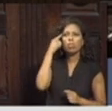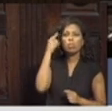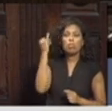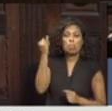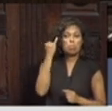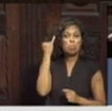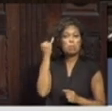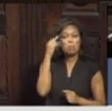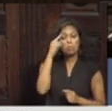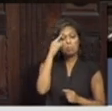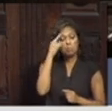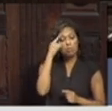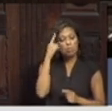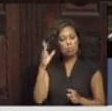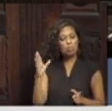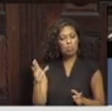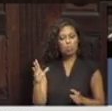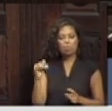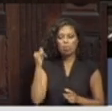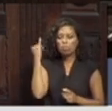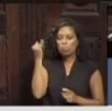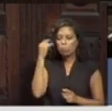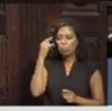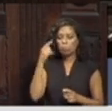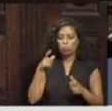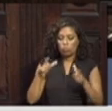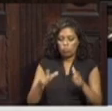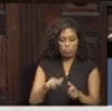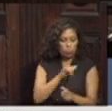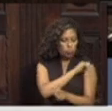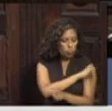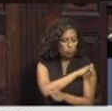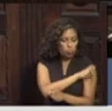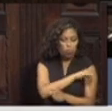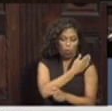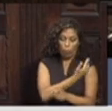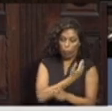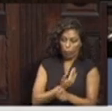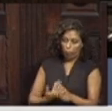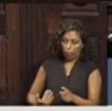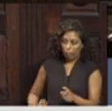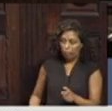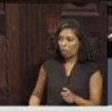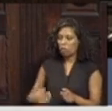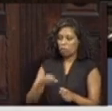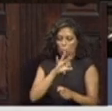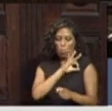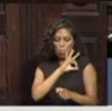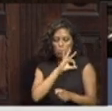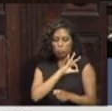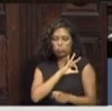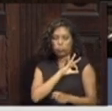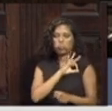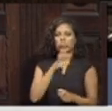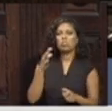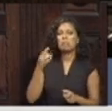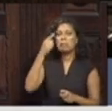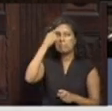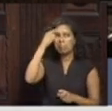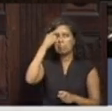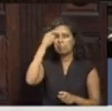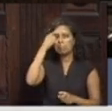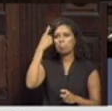fundamental para aquilo que chamamos de segurança nacional. Portanto, é fundamental que neste caso,